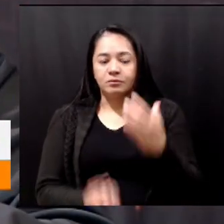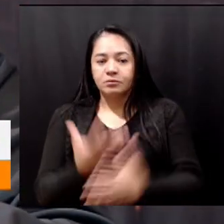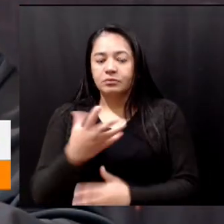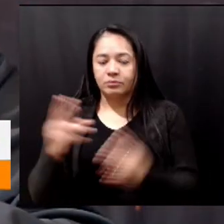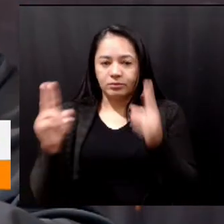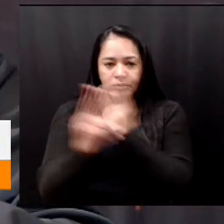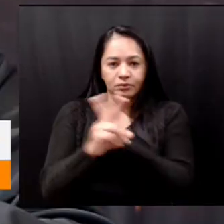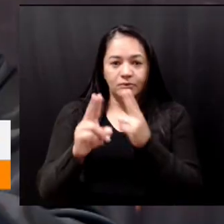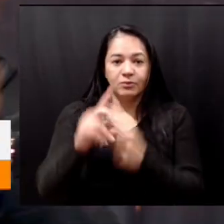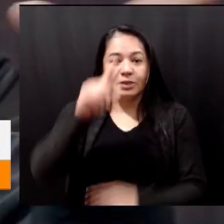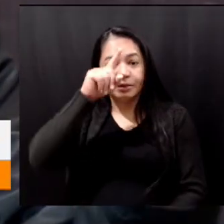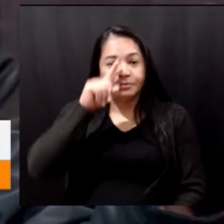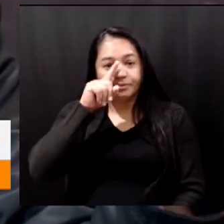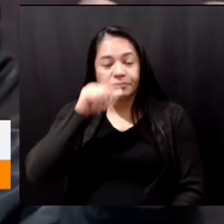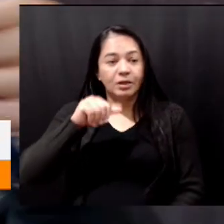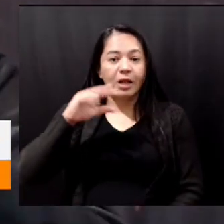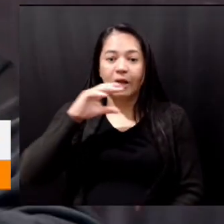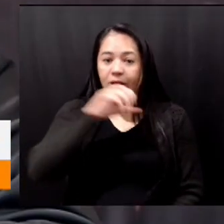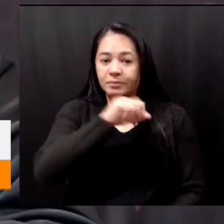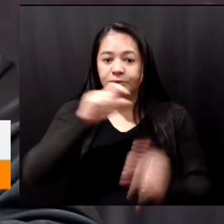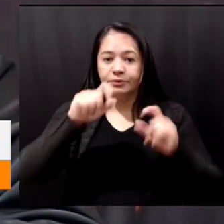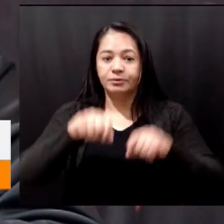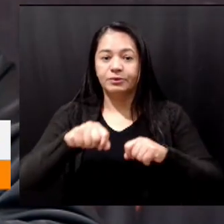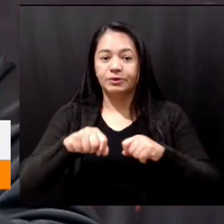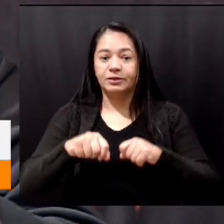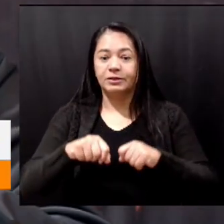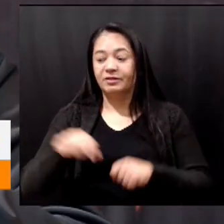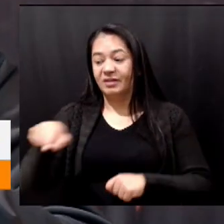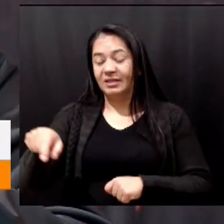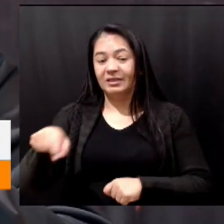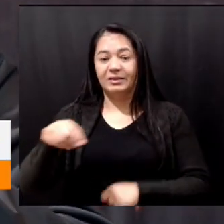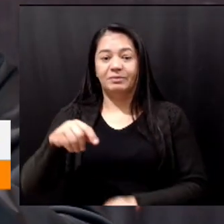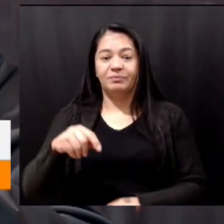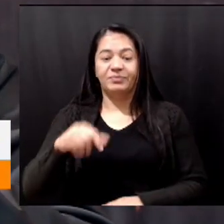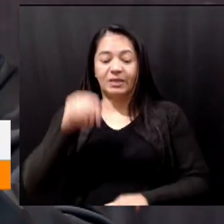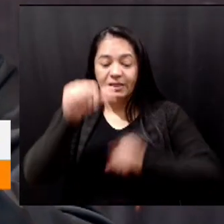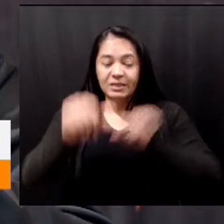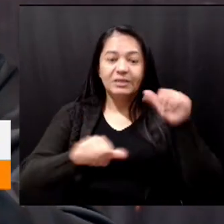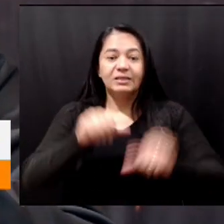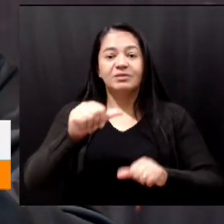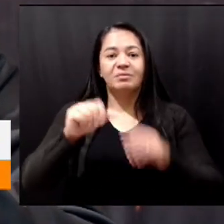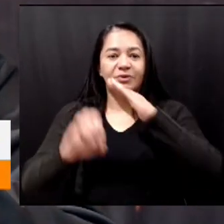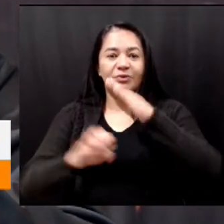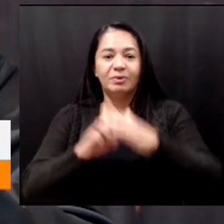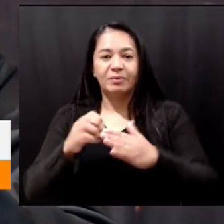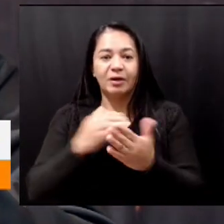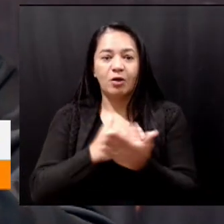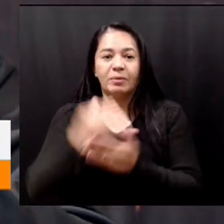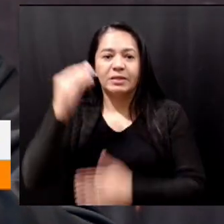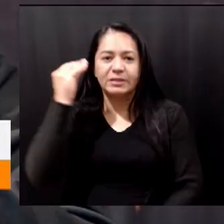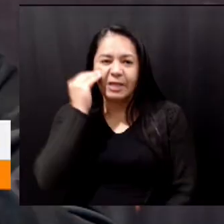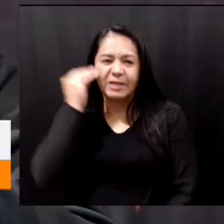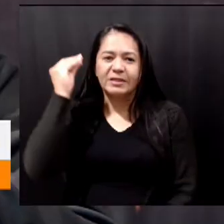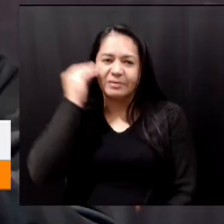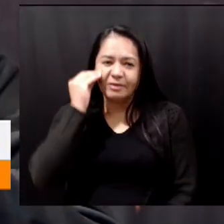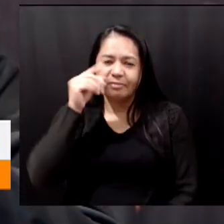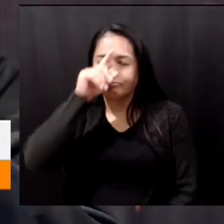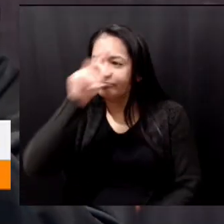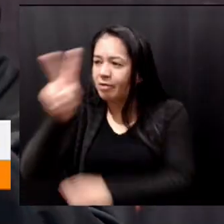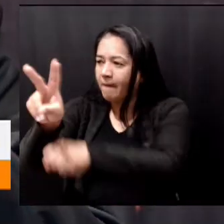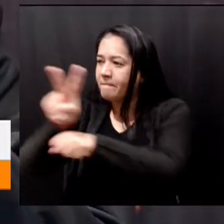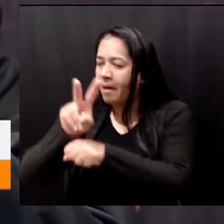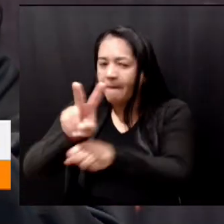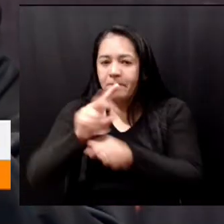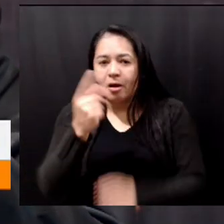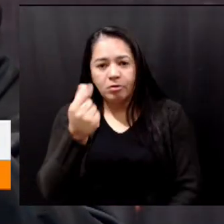rápido possível na cabeça do empreendedor para ele virar um iFood. Porque ele começa a testar, arriscar, pegar grana grande, e aí ele vai